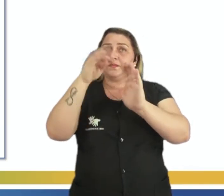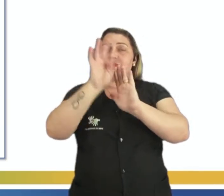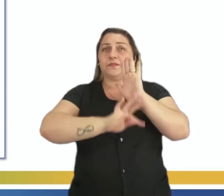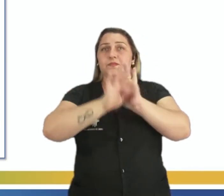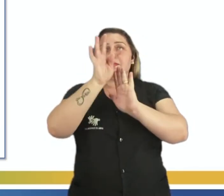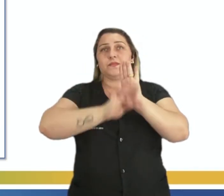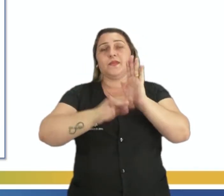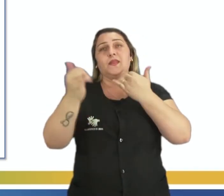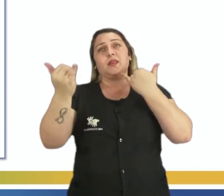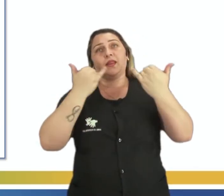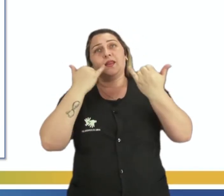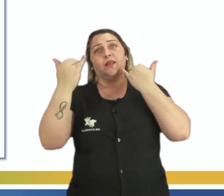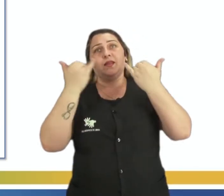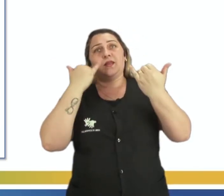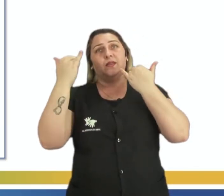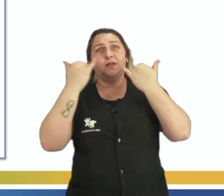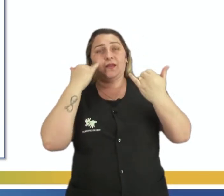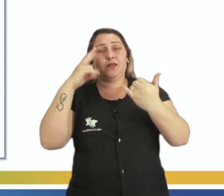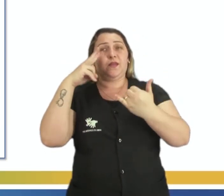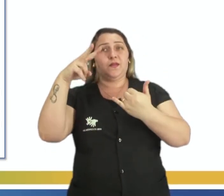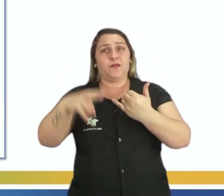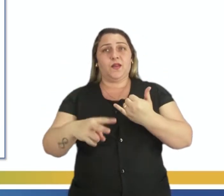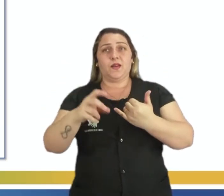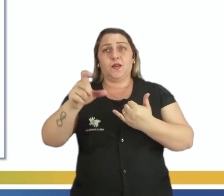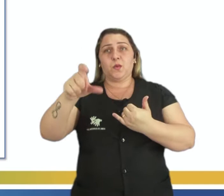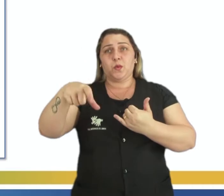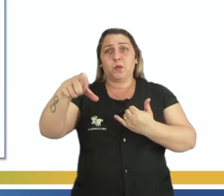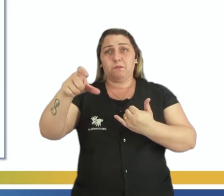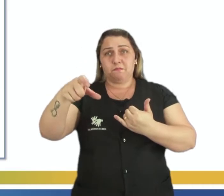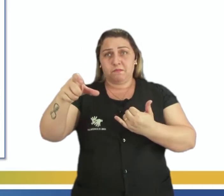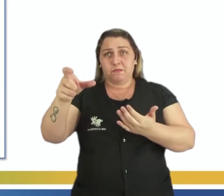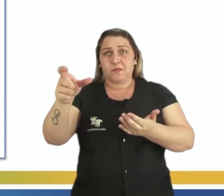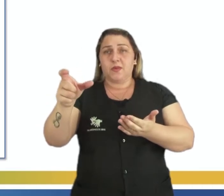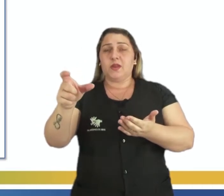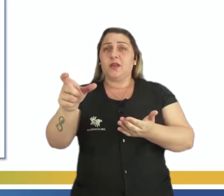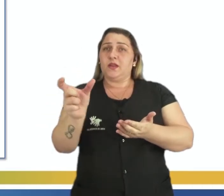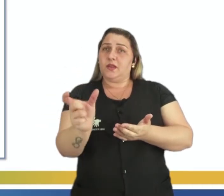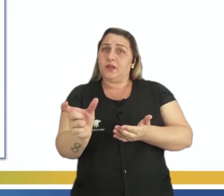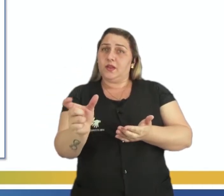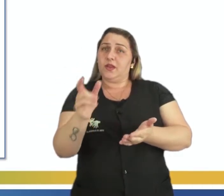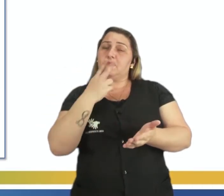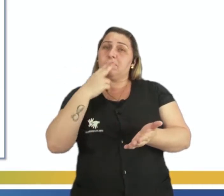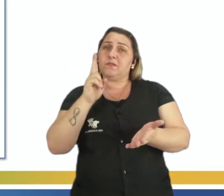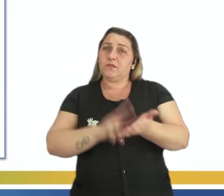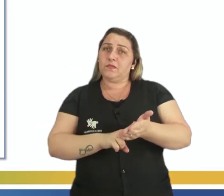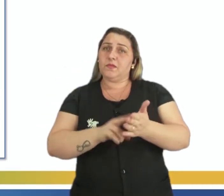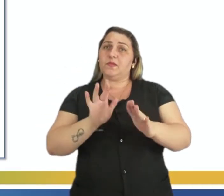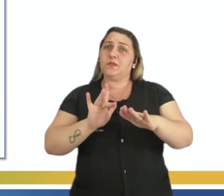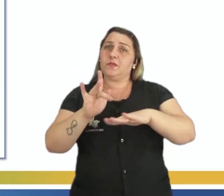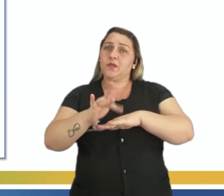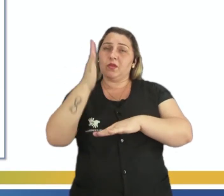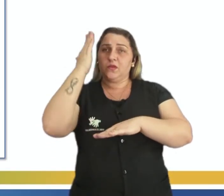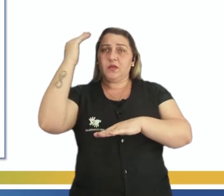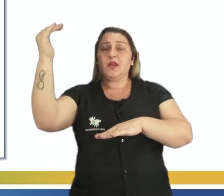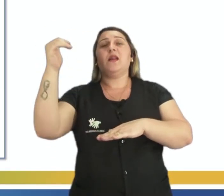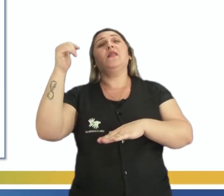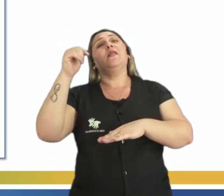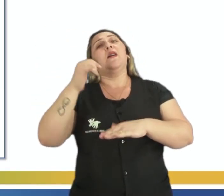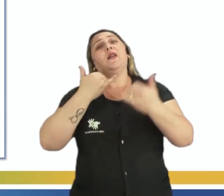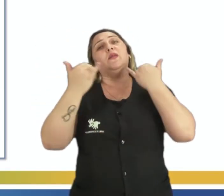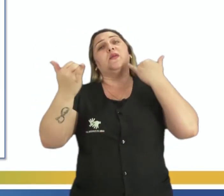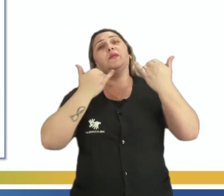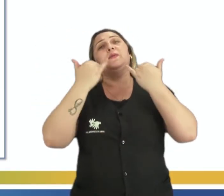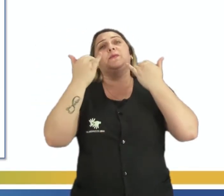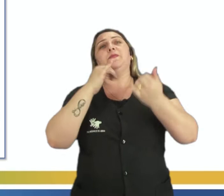aqui, que é uma notícia. Vocês acompanharam o bilhetinho que já circulou pelas redes sociais e que fez muito sucesso. E aqui uma notícia que